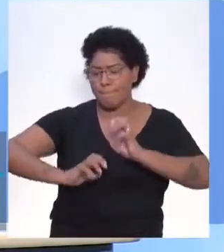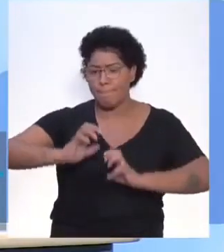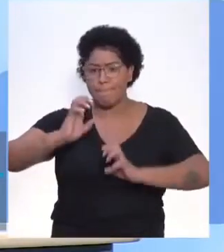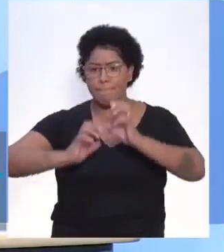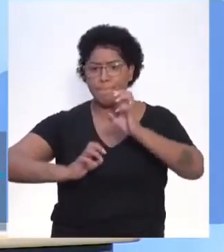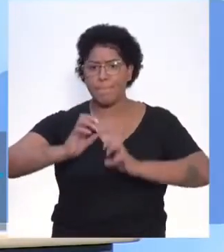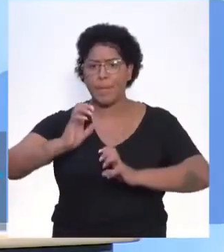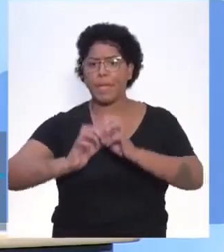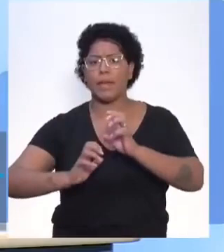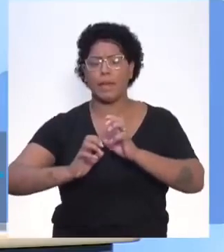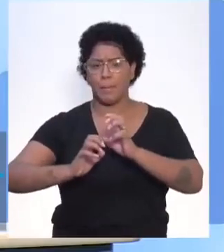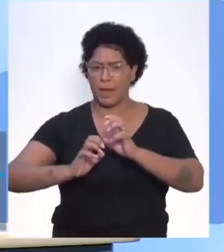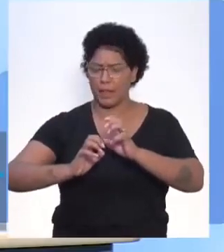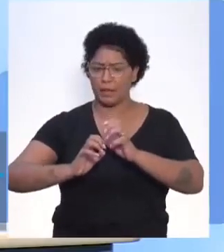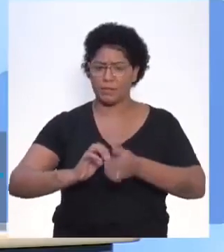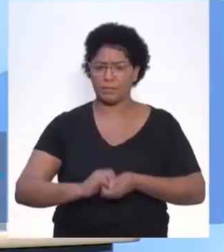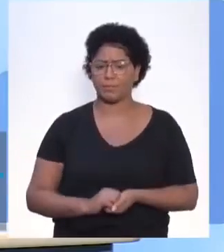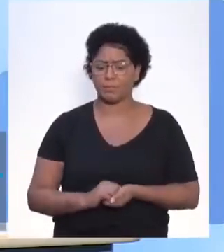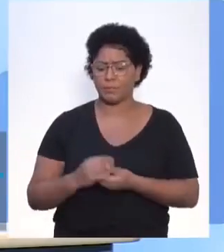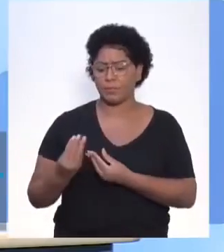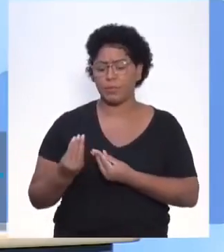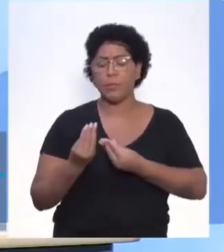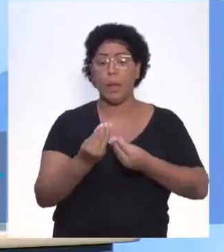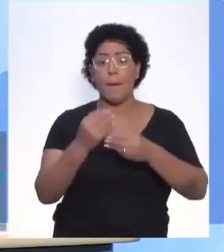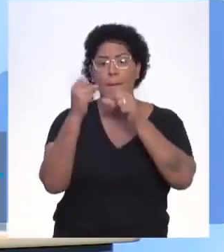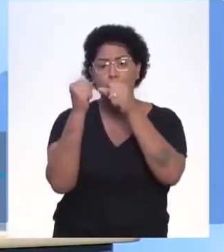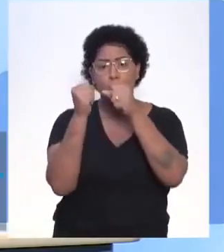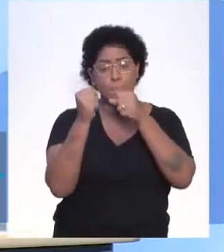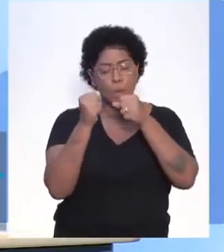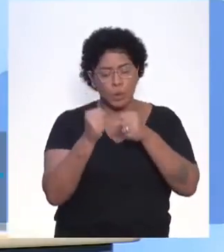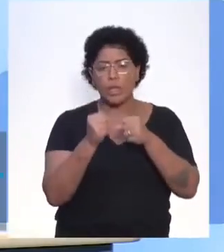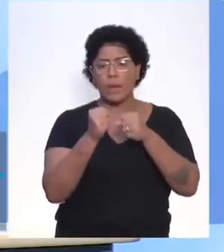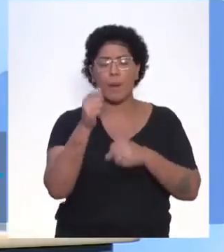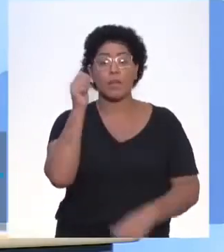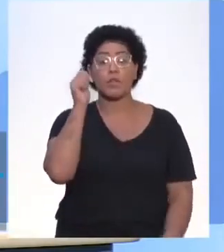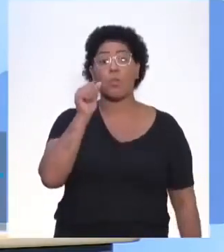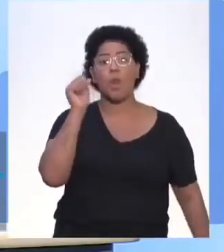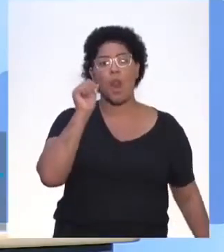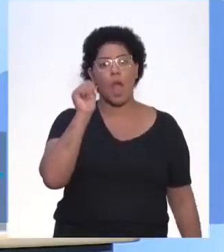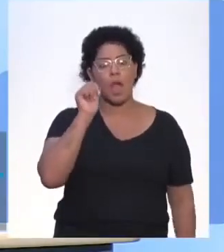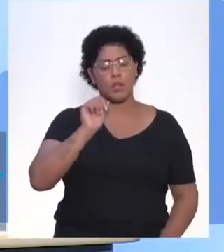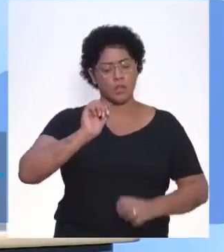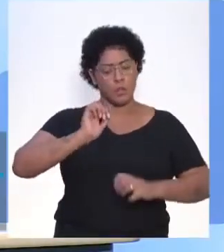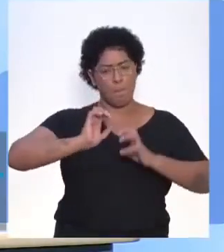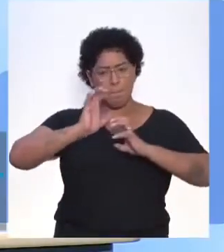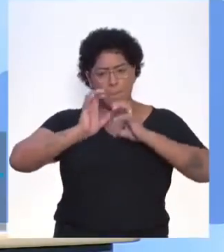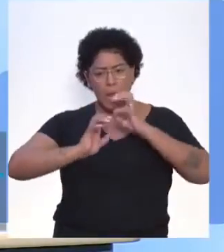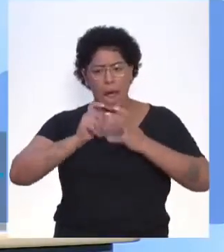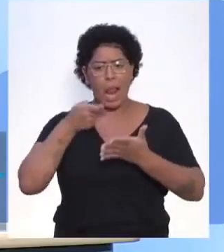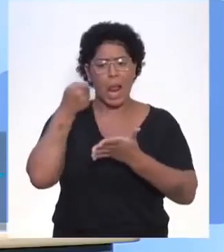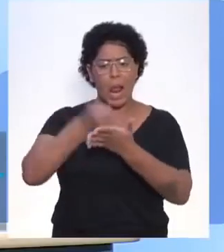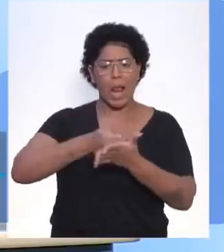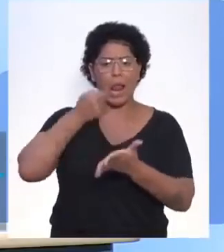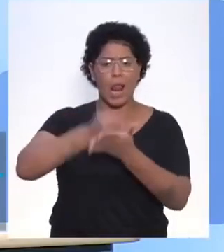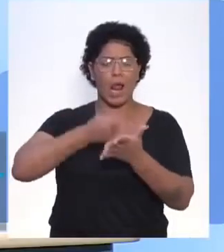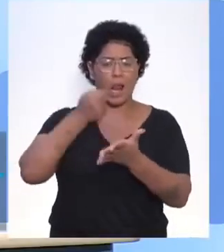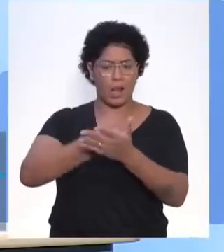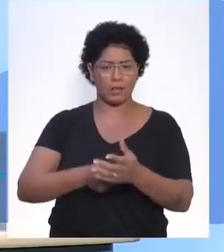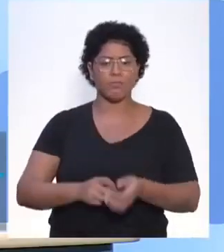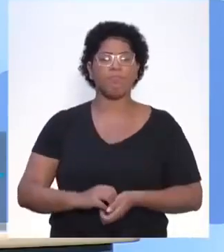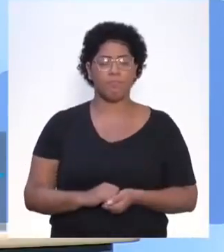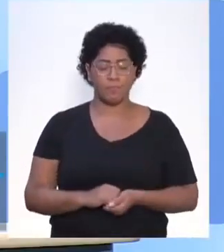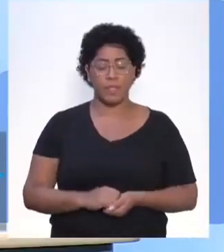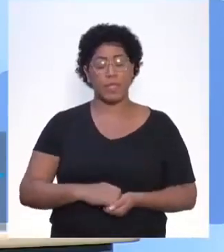às mulheres. Então, a Iá Santewa era uma mulher que exercia poder numa determinada região